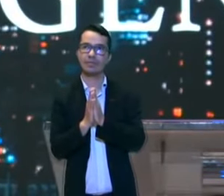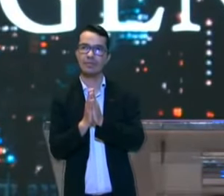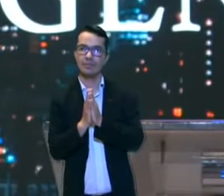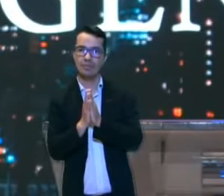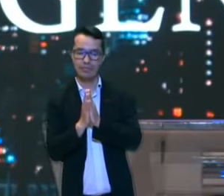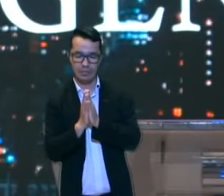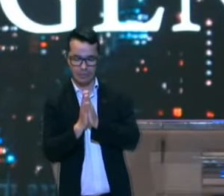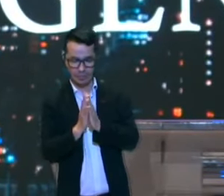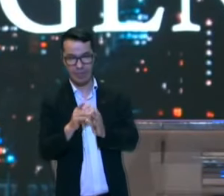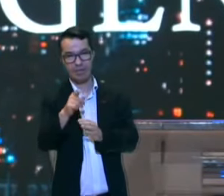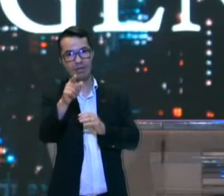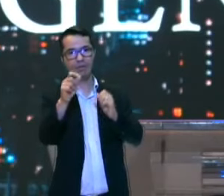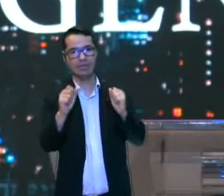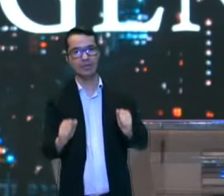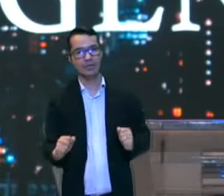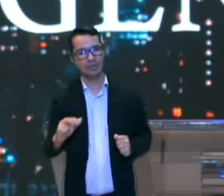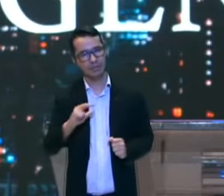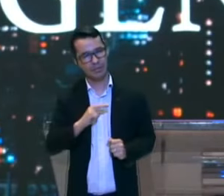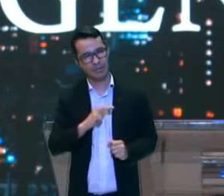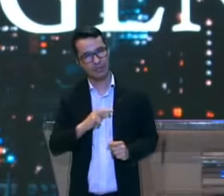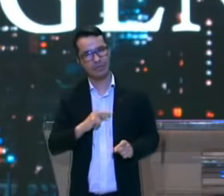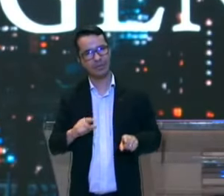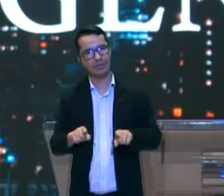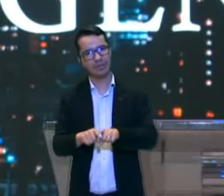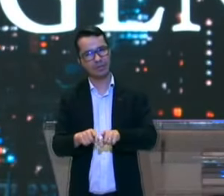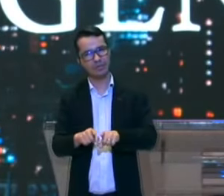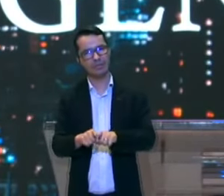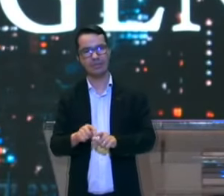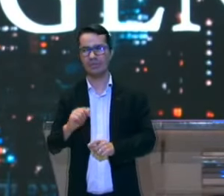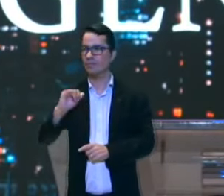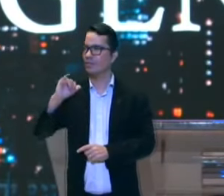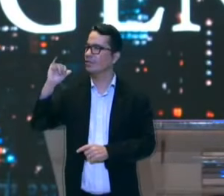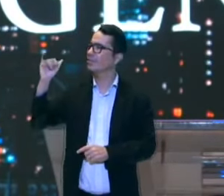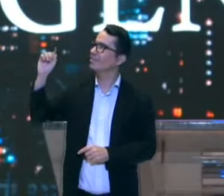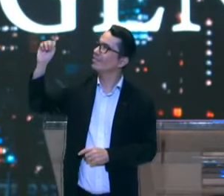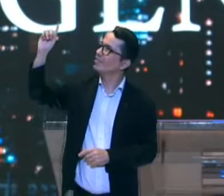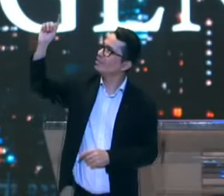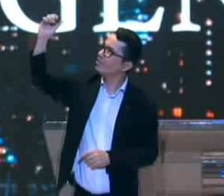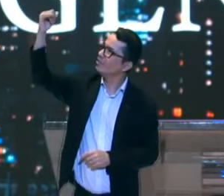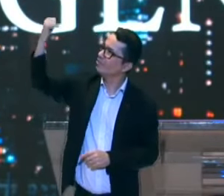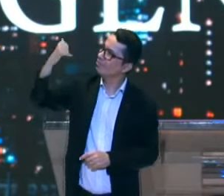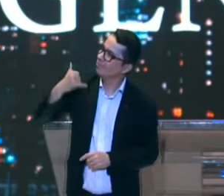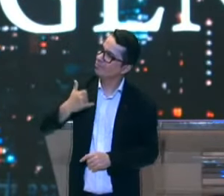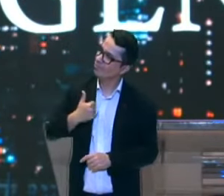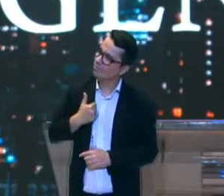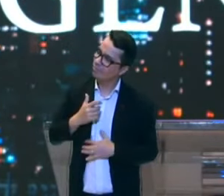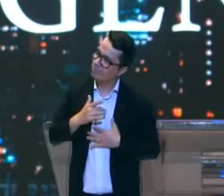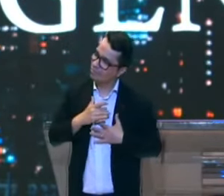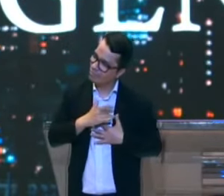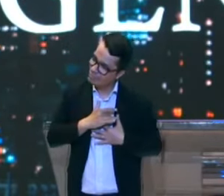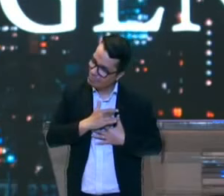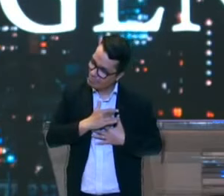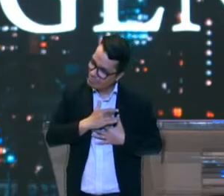Comece a clamar: Deus, fala ao meu coração. Fala ao meu coração.